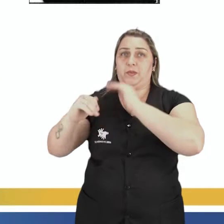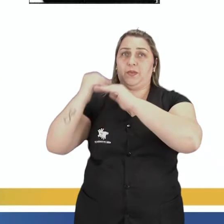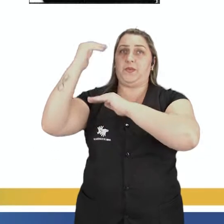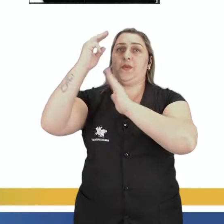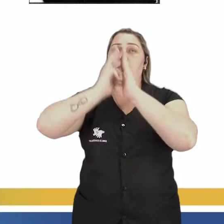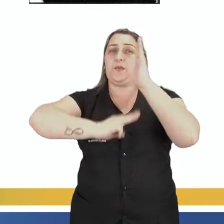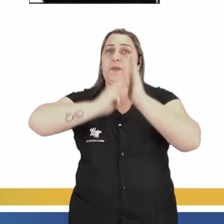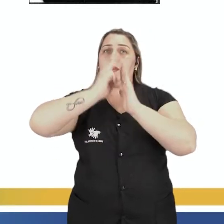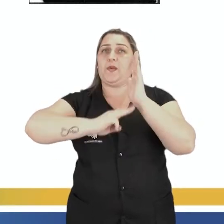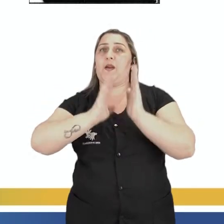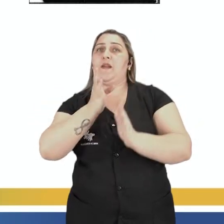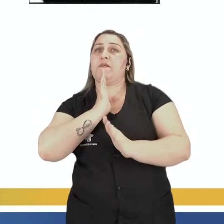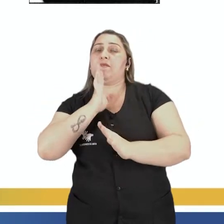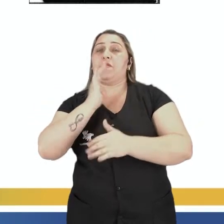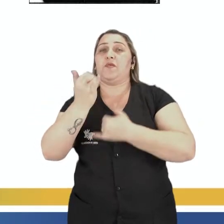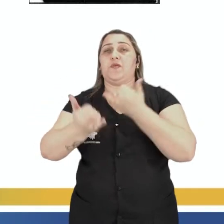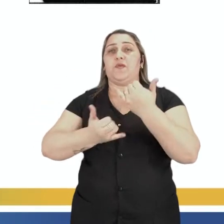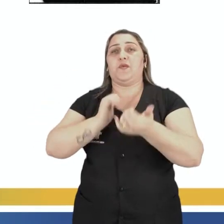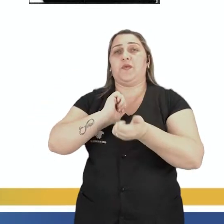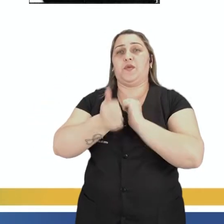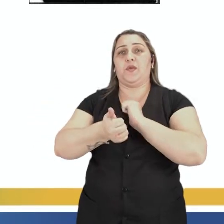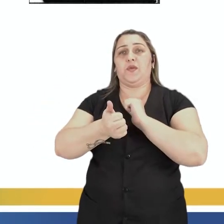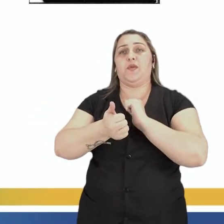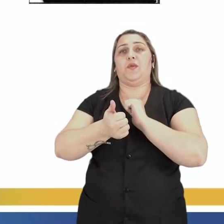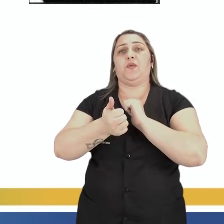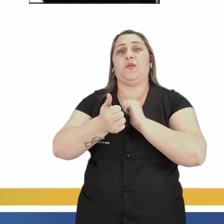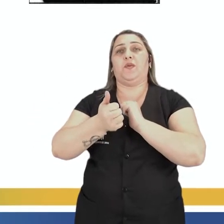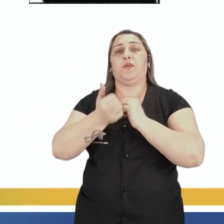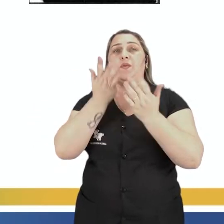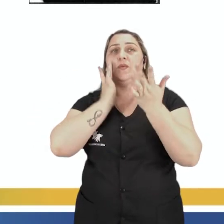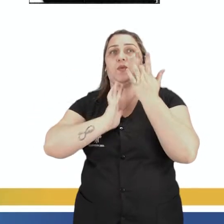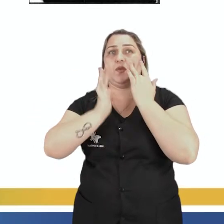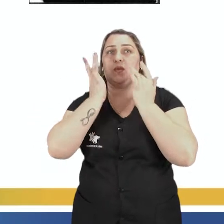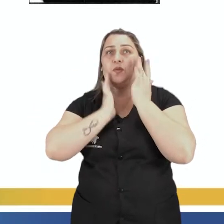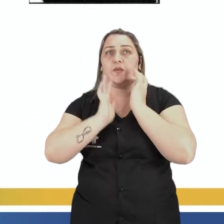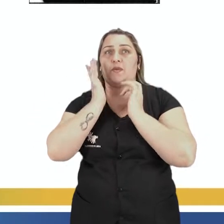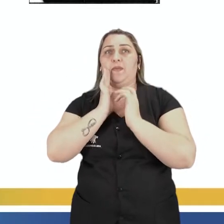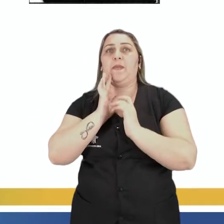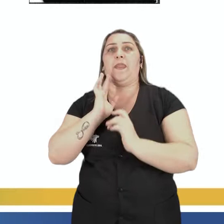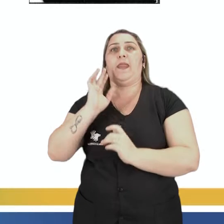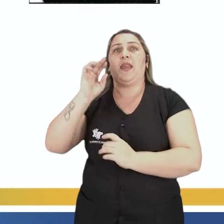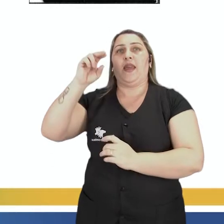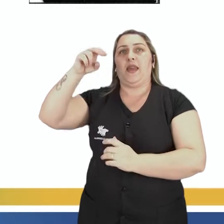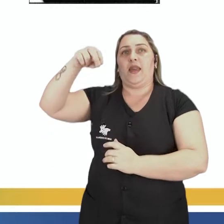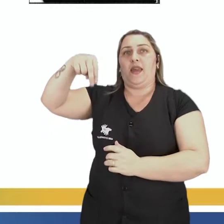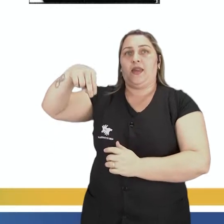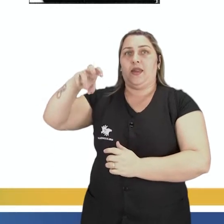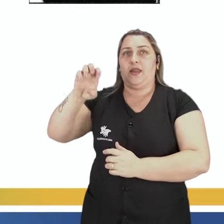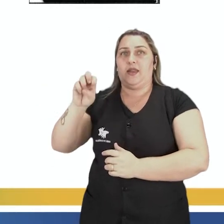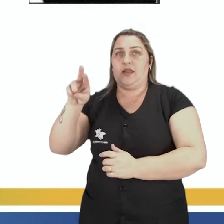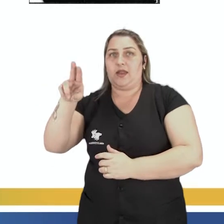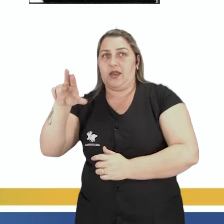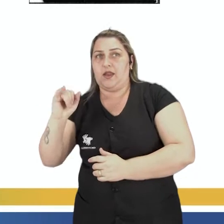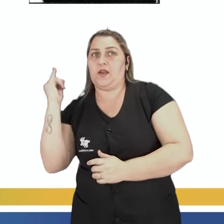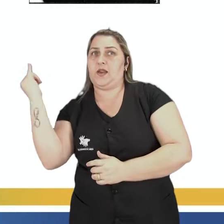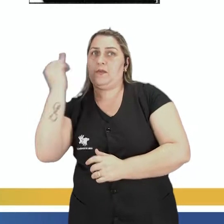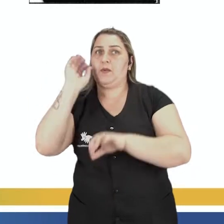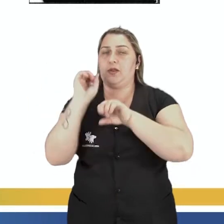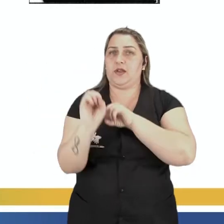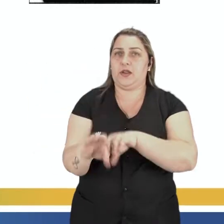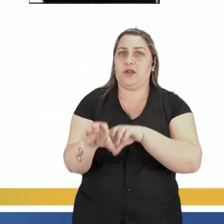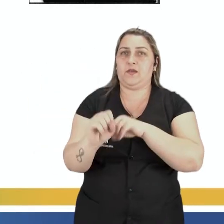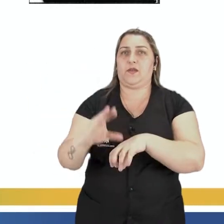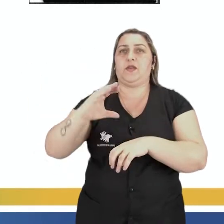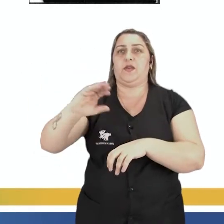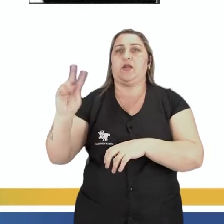conhecido como jogos teatrais inspiradas, entre outros, por Neva Boyd, importante educadora de Chicago,